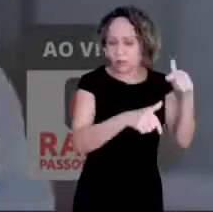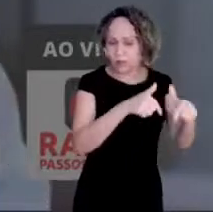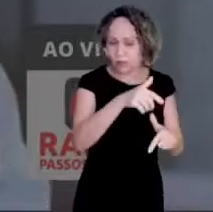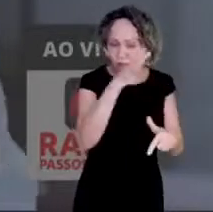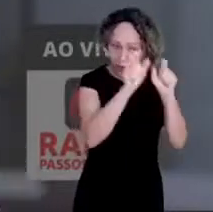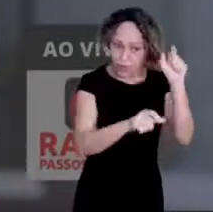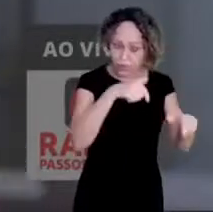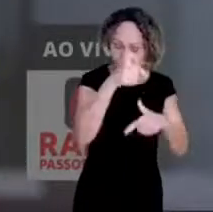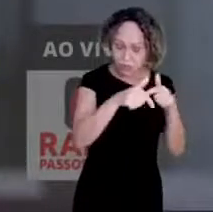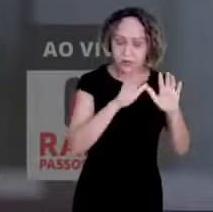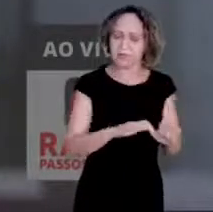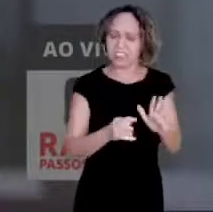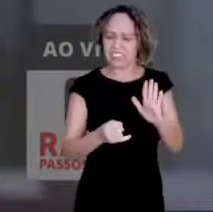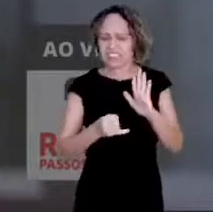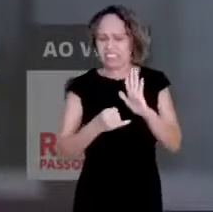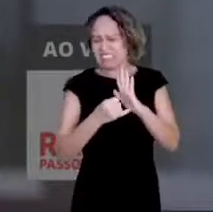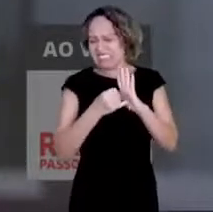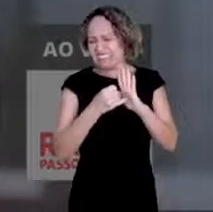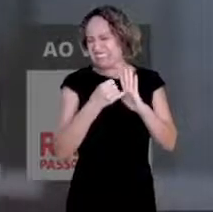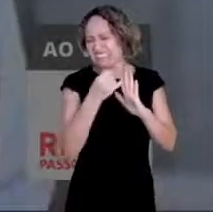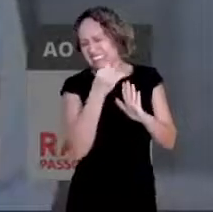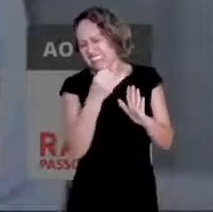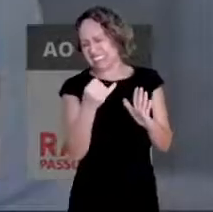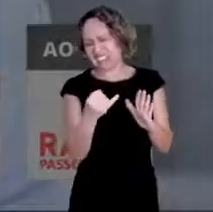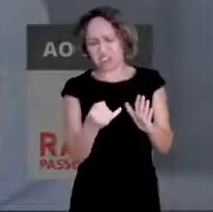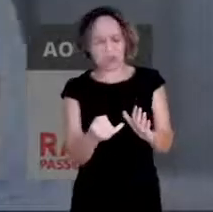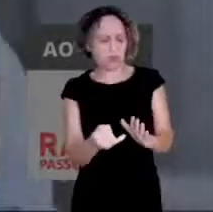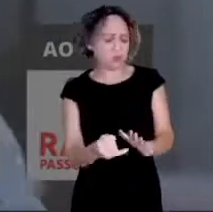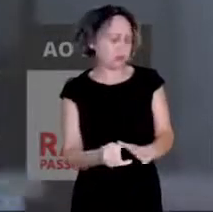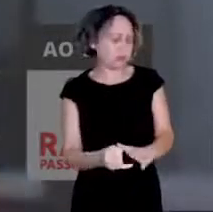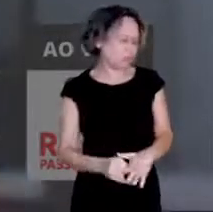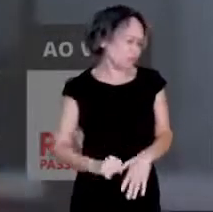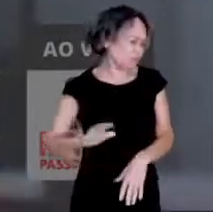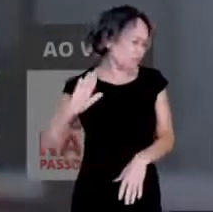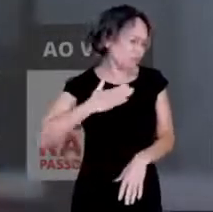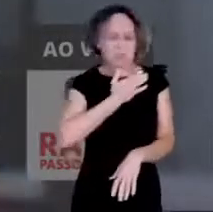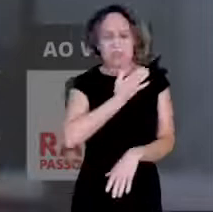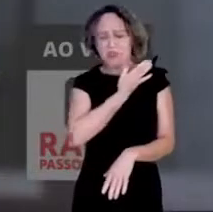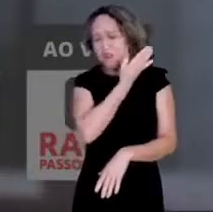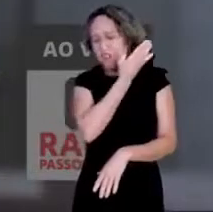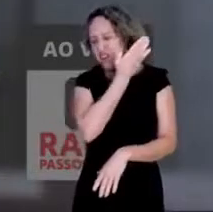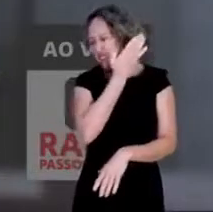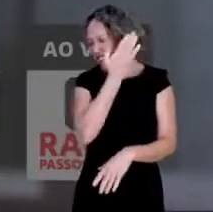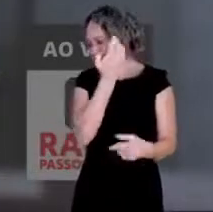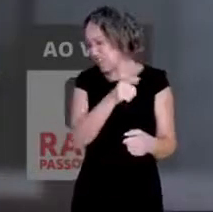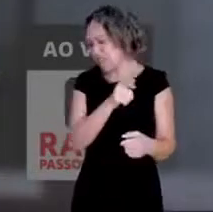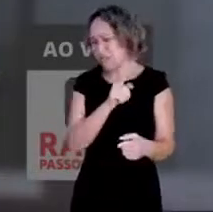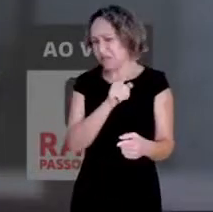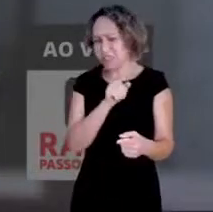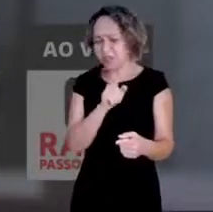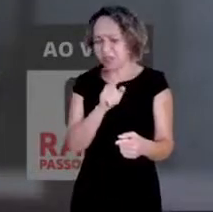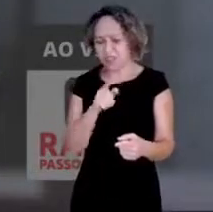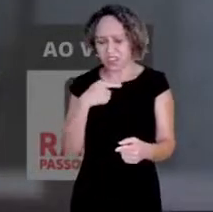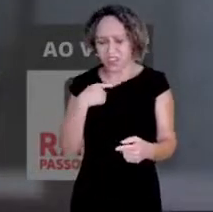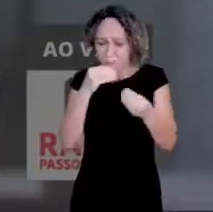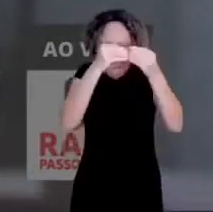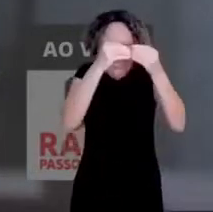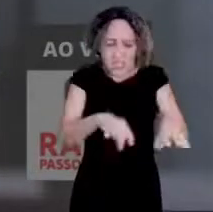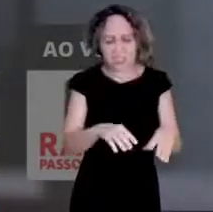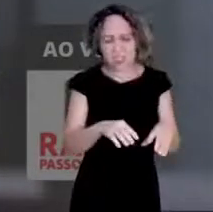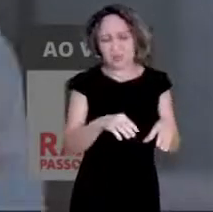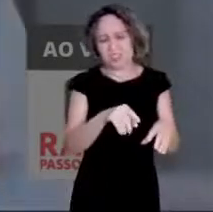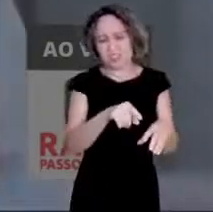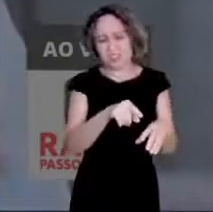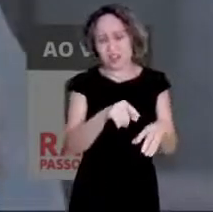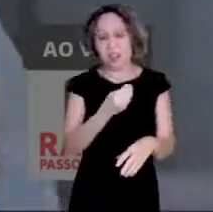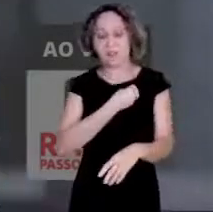obrigação para garantir ao povo trabalhador o seu poder de compra. o seu poder aquisitivo para que as